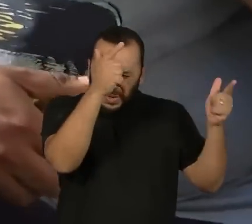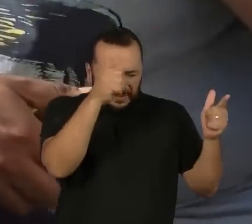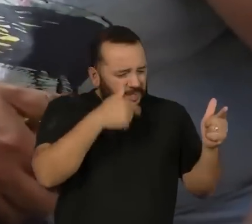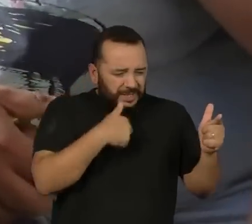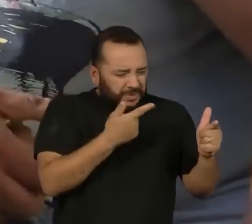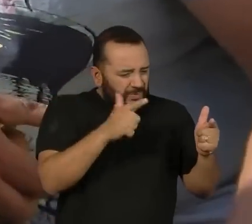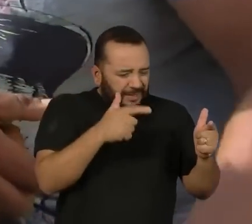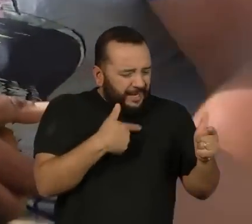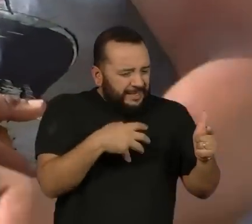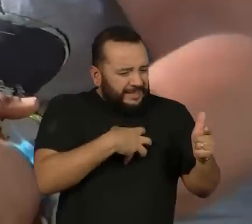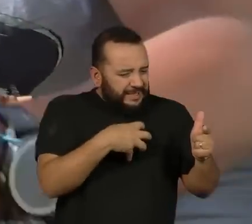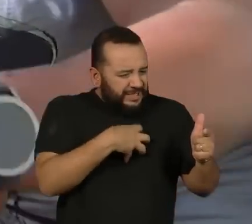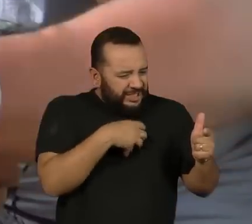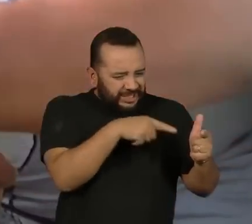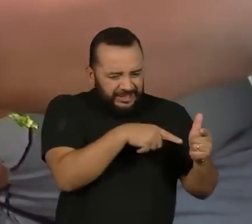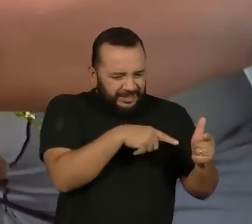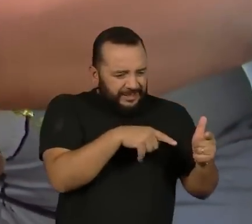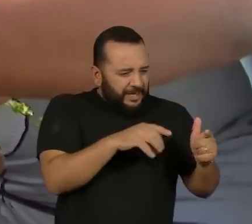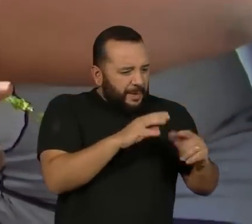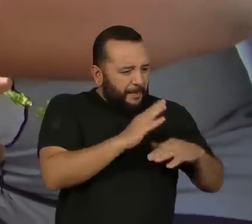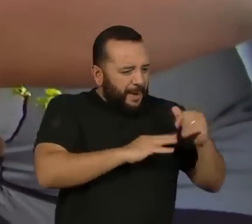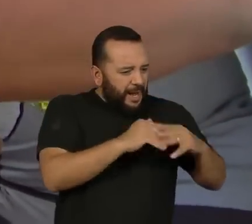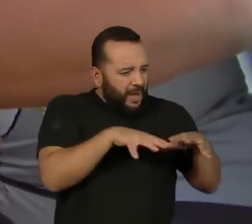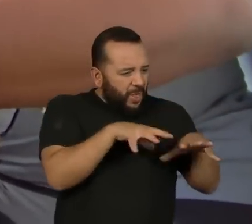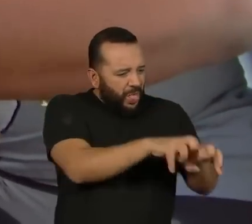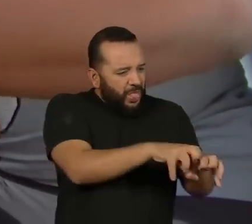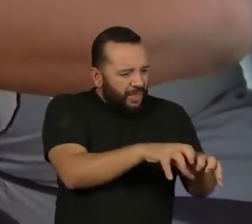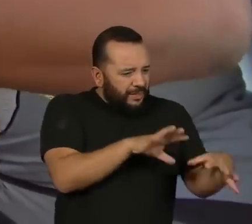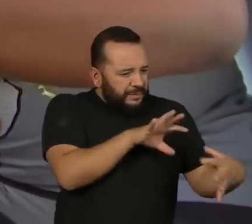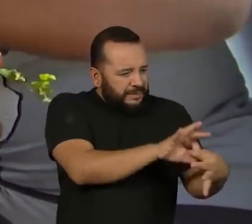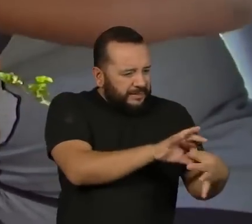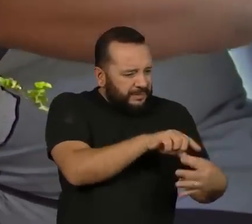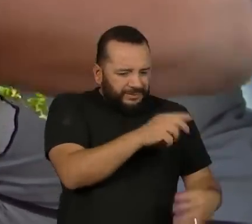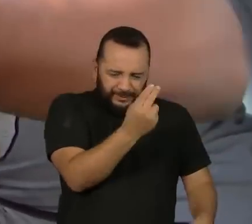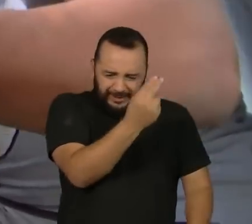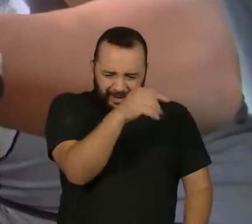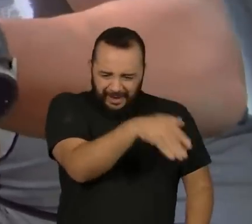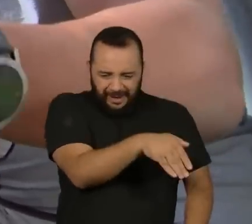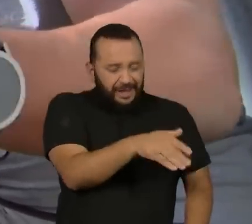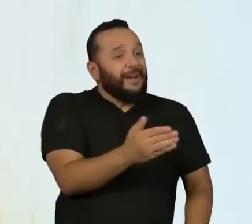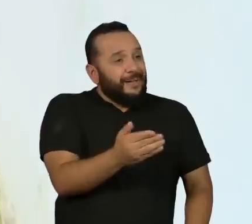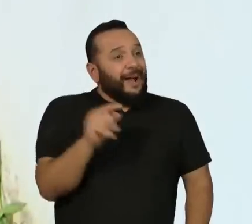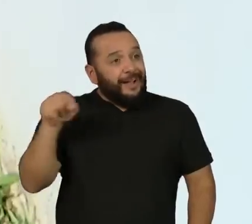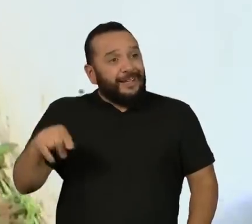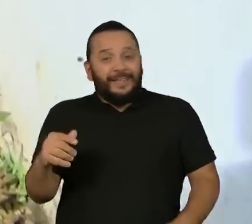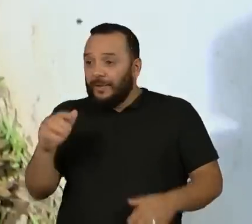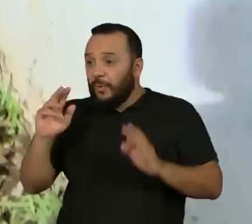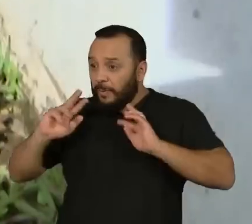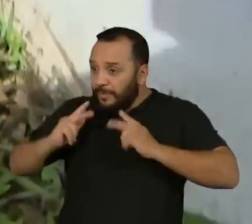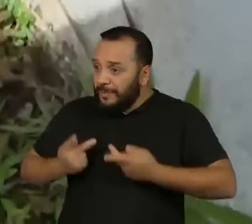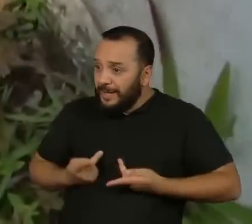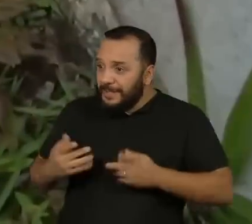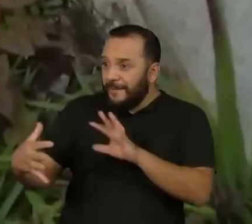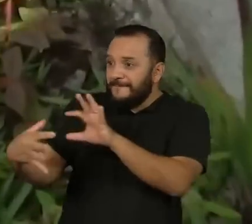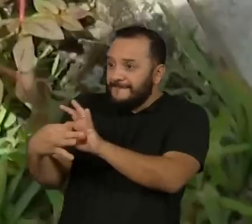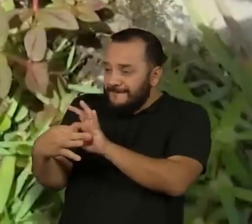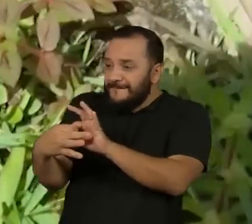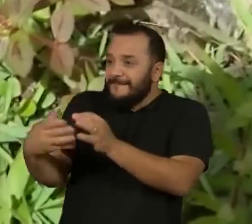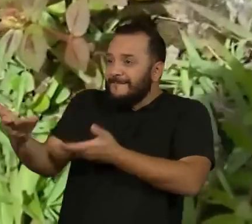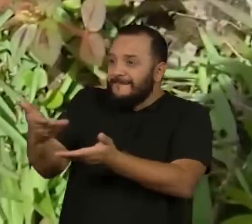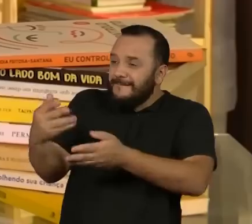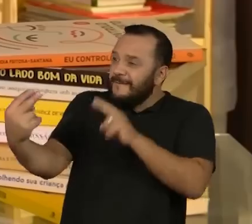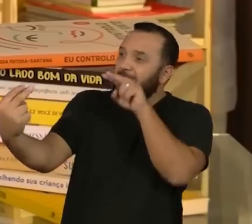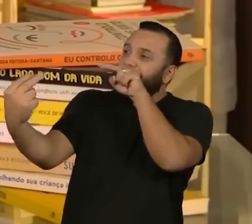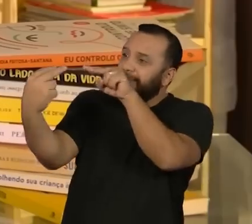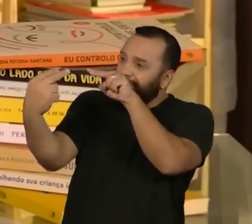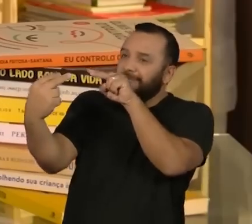tocar, sentir, pôr a mão numa pessoa e perceber se ela está nervosa, se ela não está. Então, esse contato físico, esse olho no